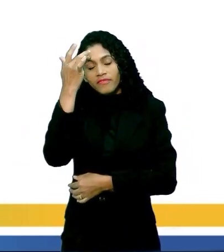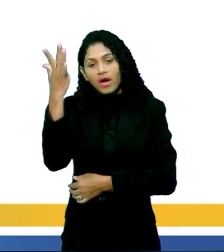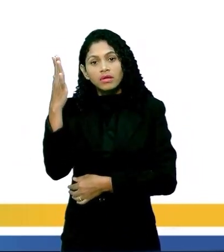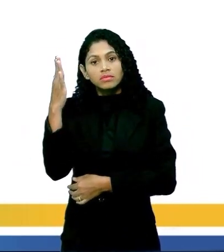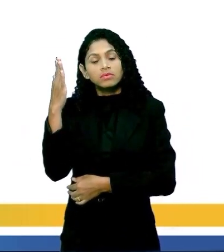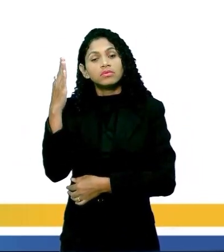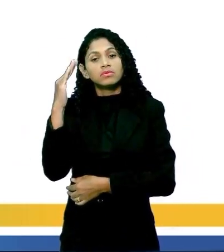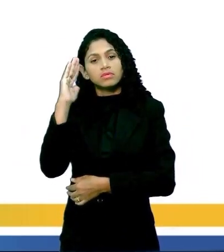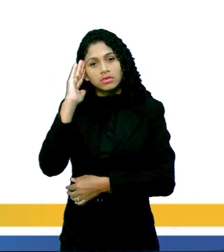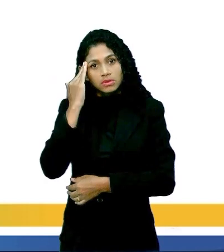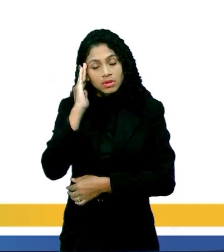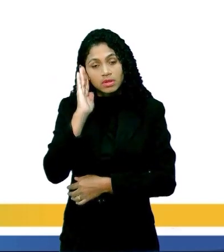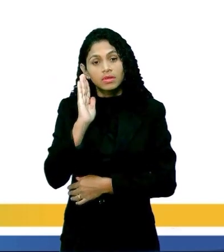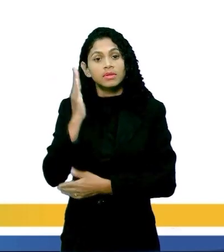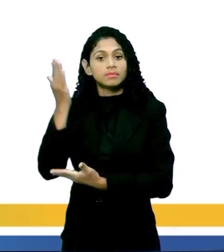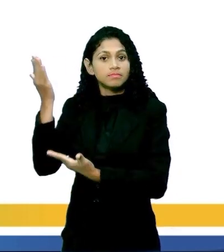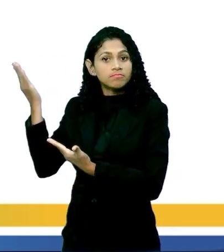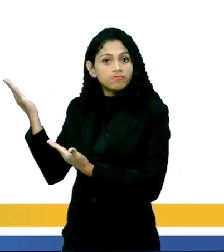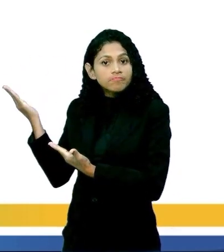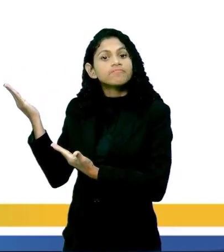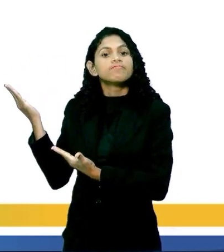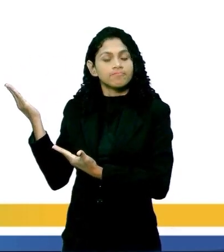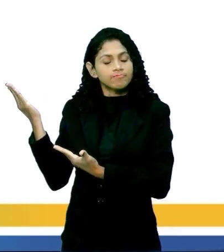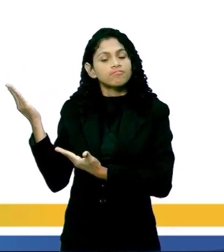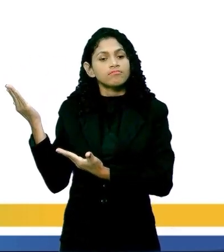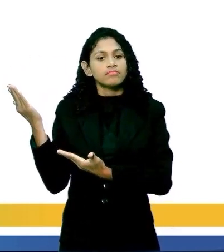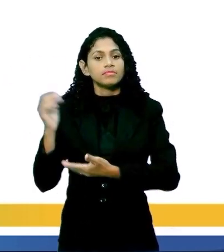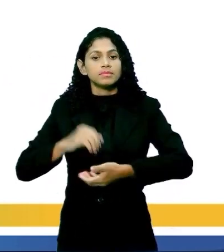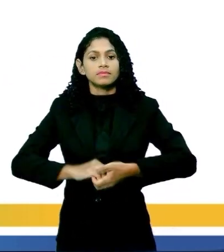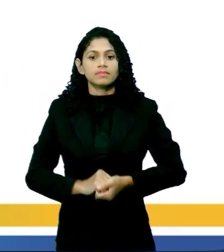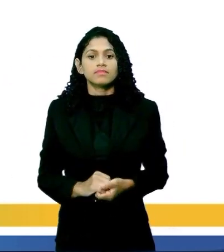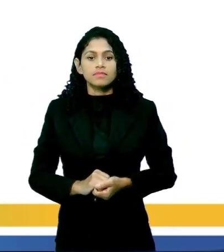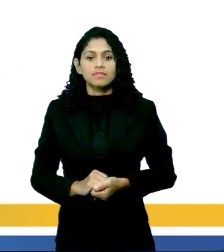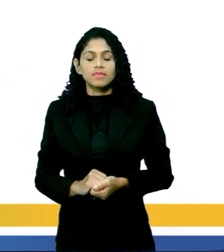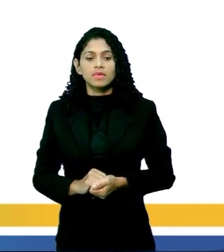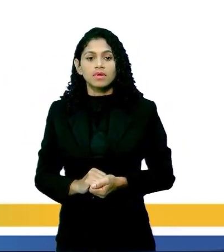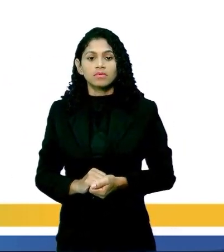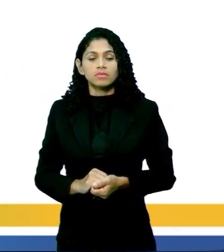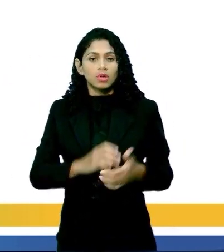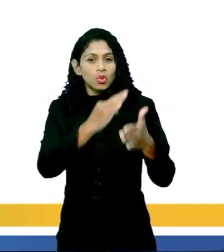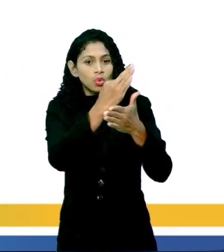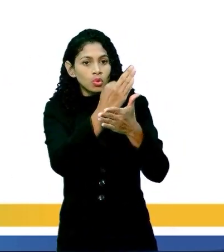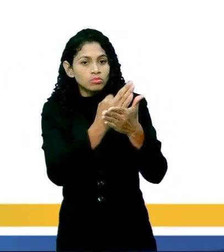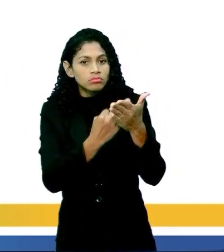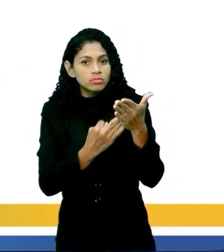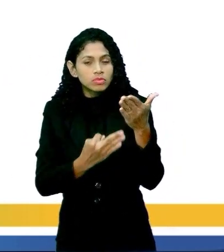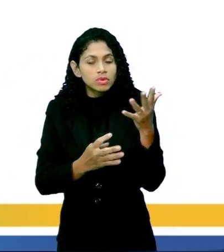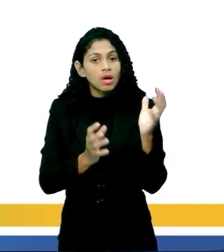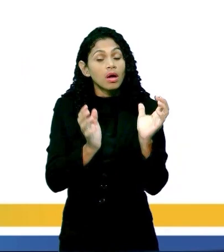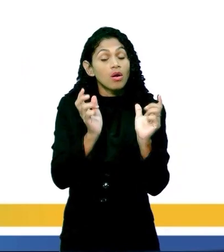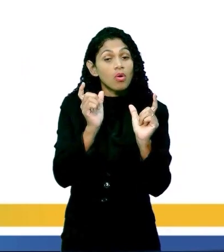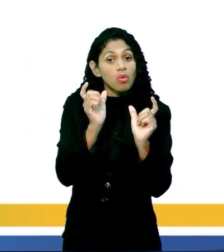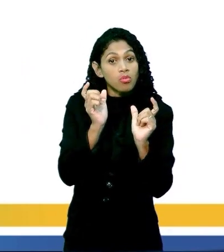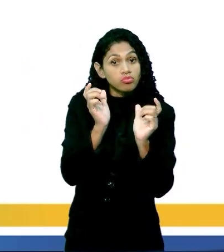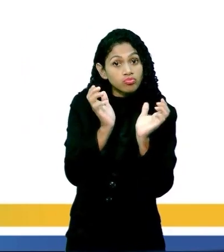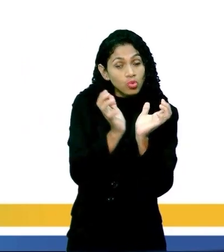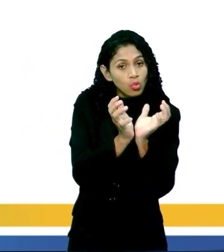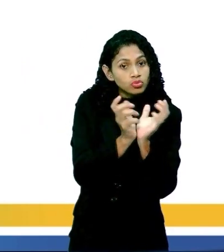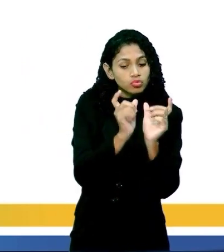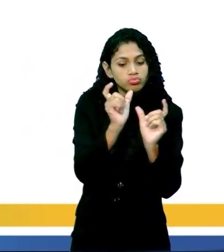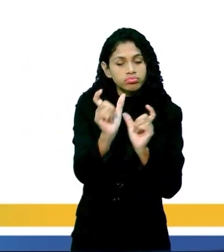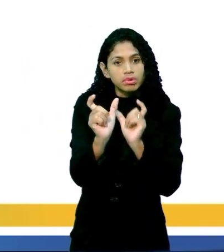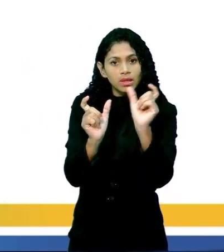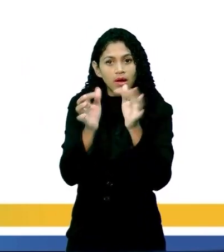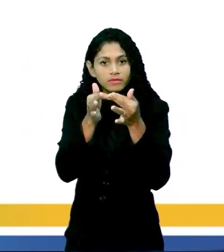compreender, eu trouxe aí essa definição. O texto é um conjunto de palavras e